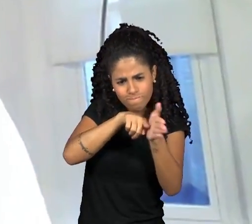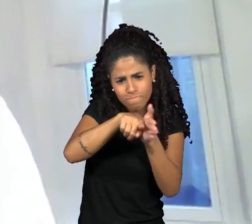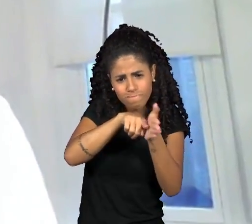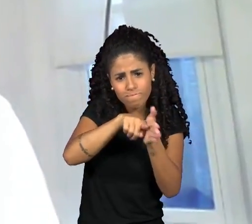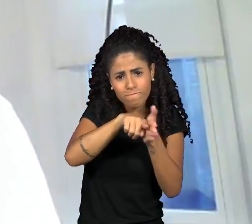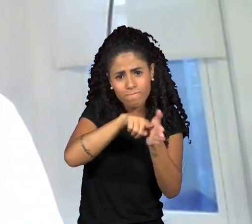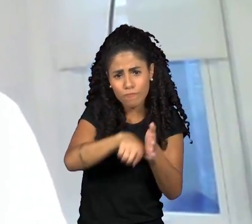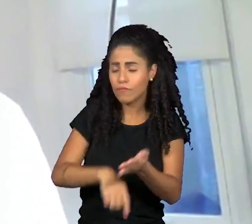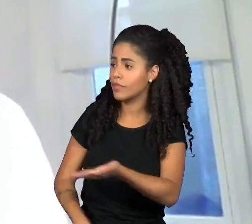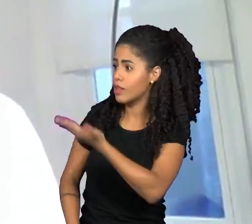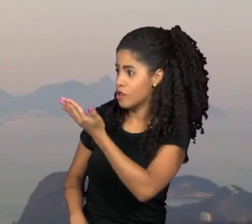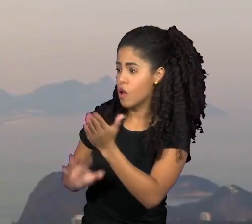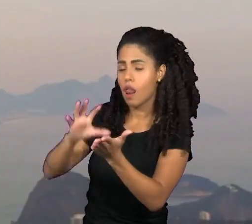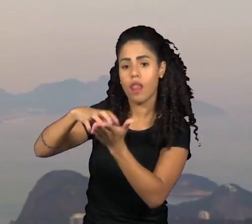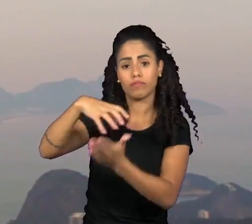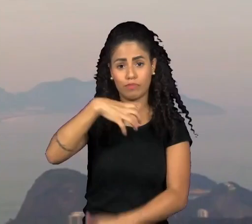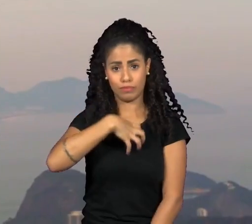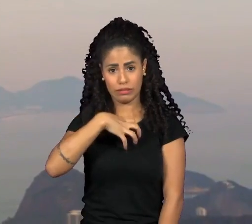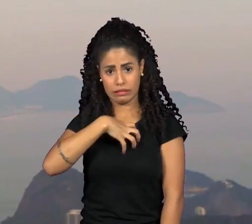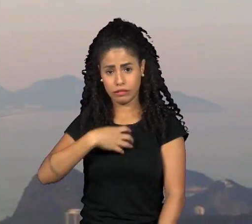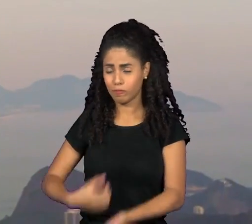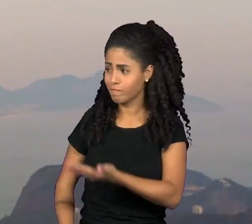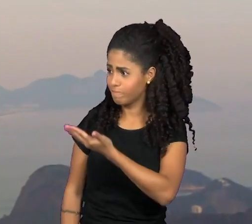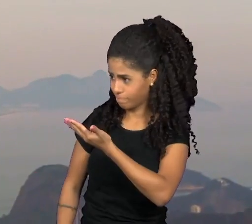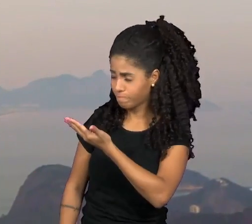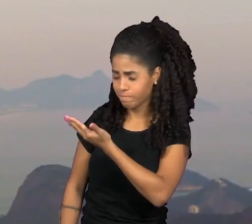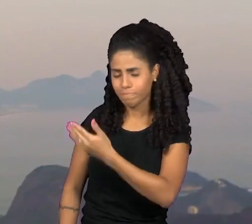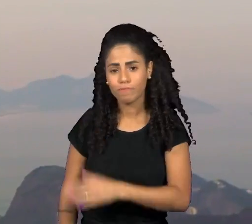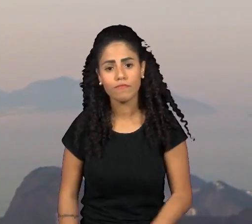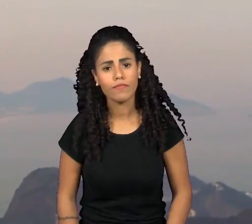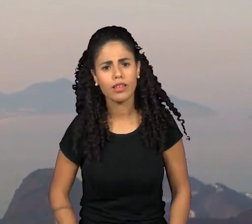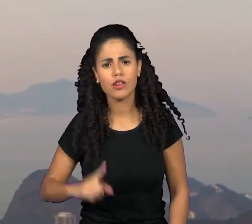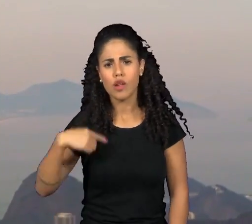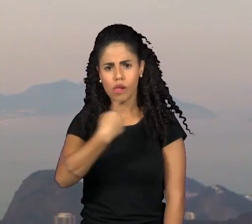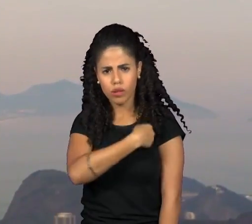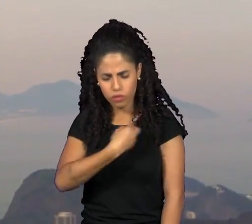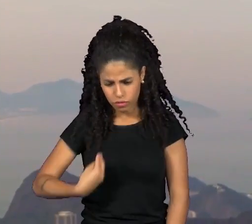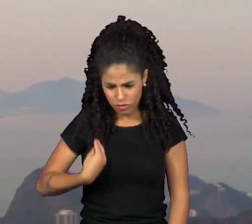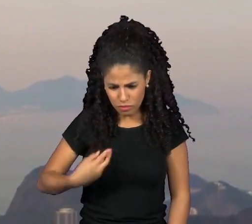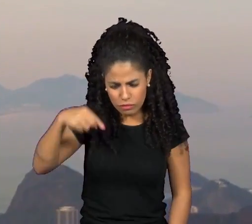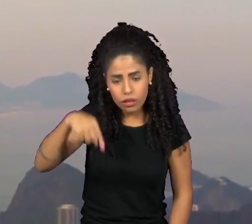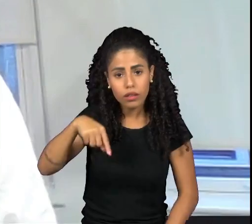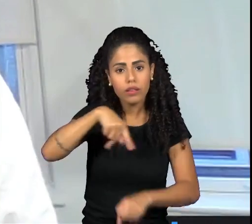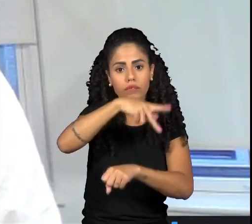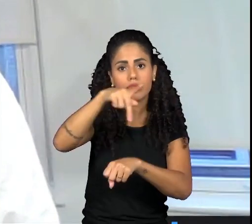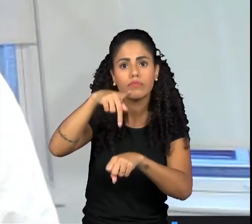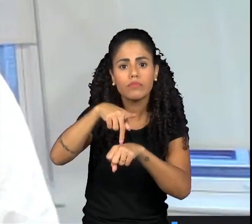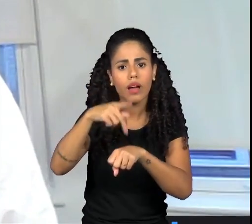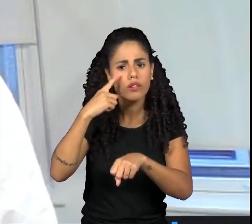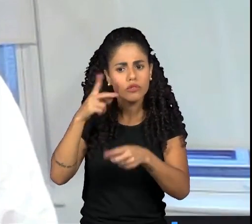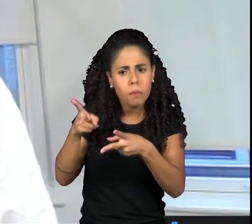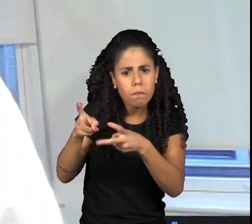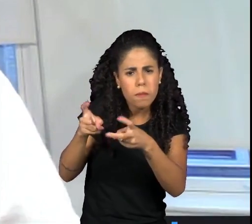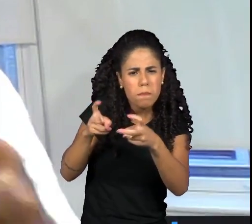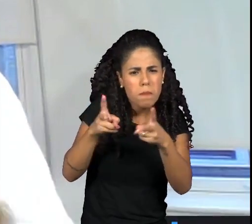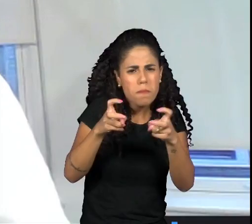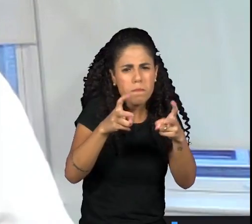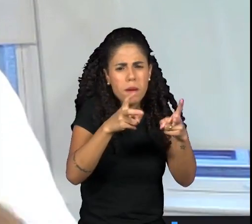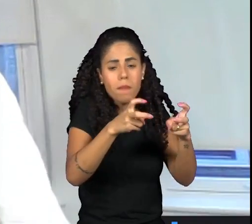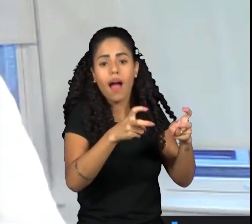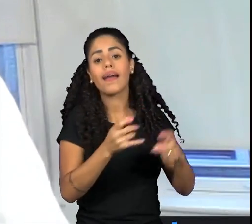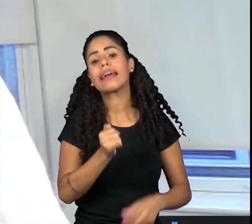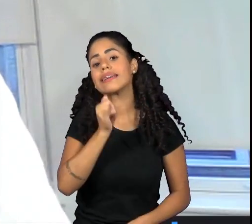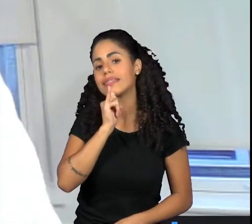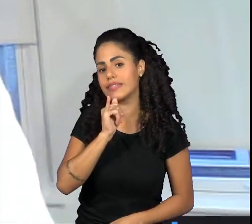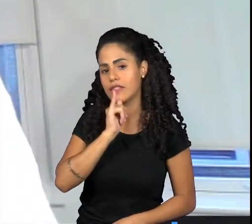Associação Ialeta da Bahia. Nós estamos num país onde nós temos no Sudeste, capitais como São Paulo,